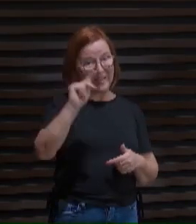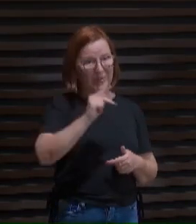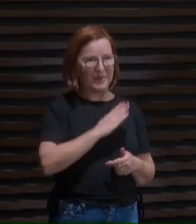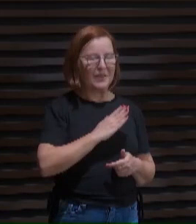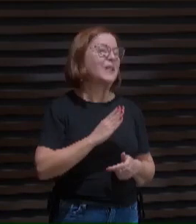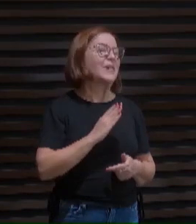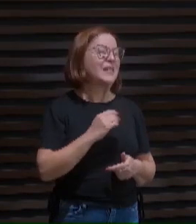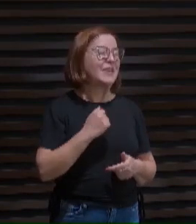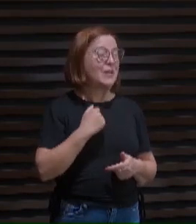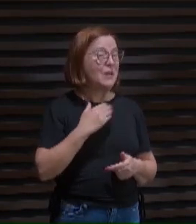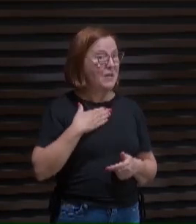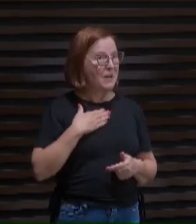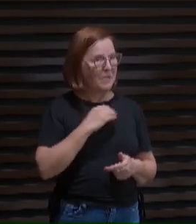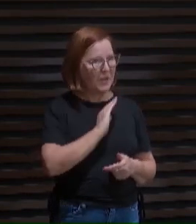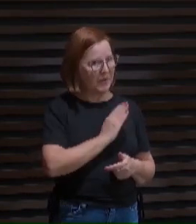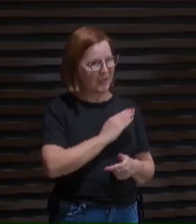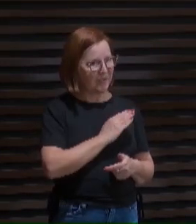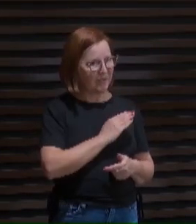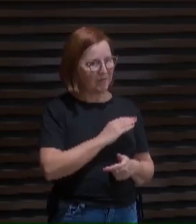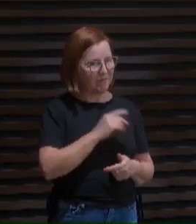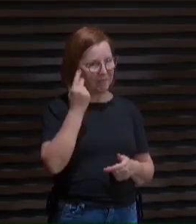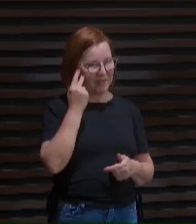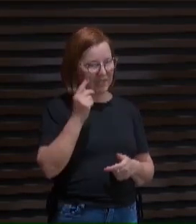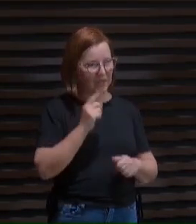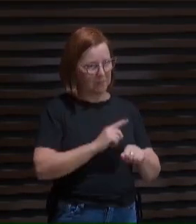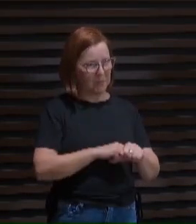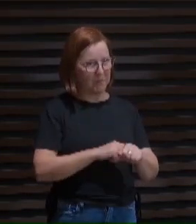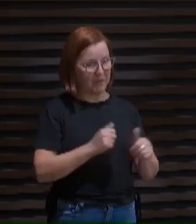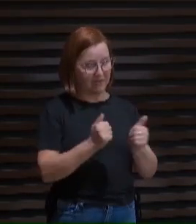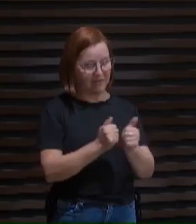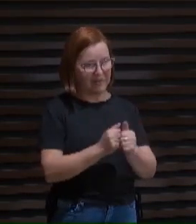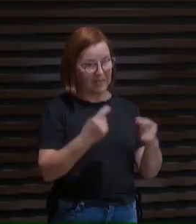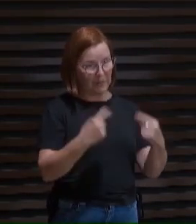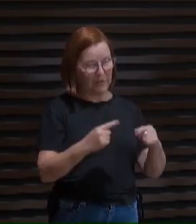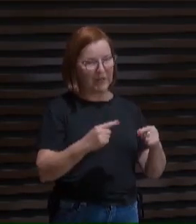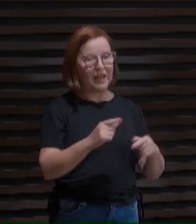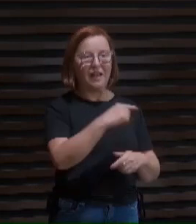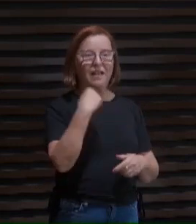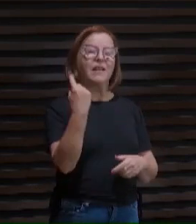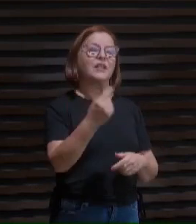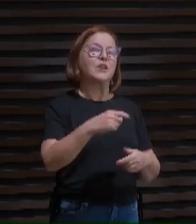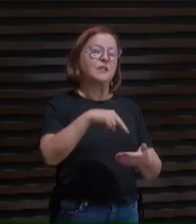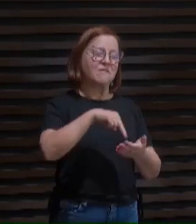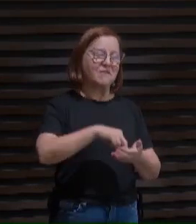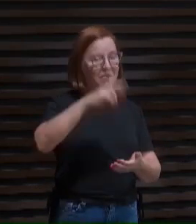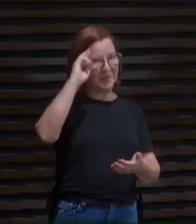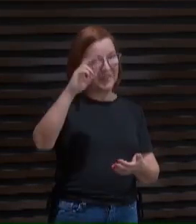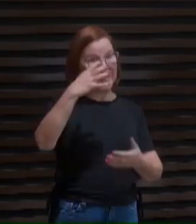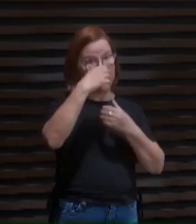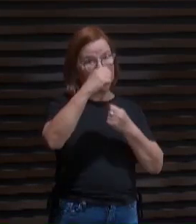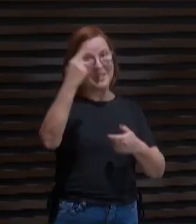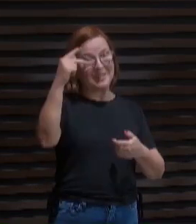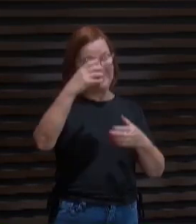hora do momento de perseguição, nós possamos estar firmes no Senhor e na força do seu poder.